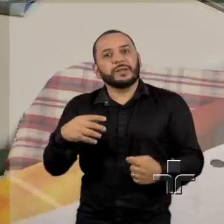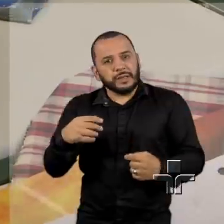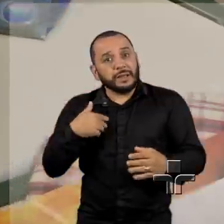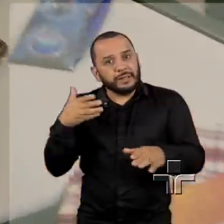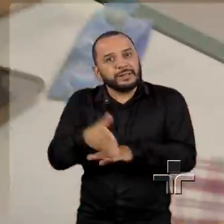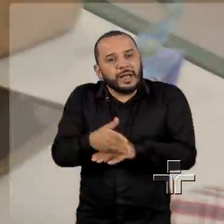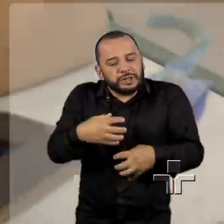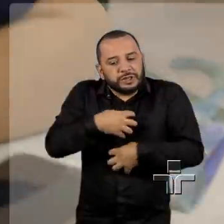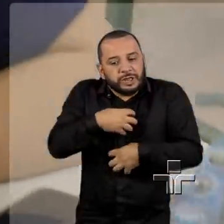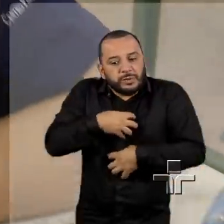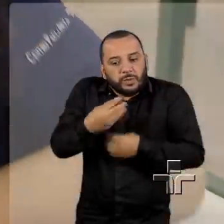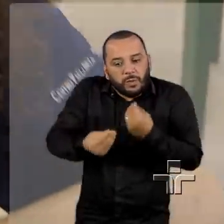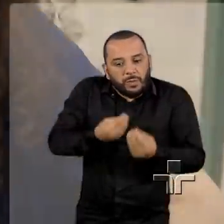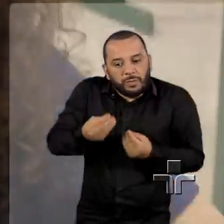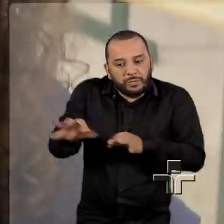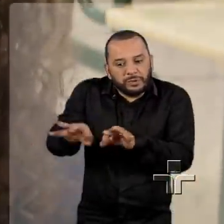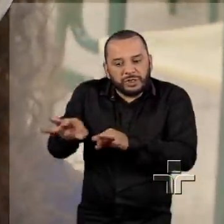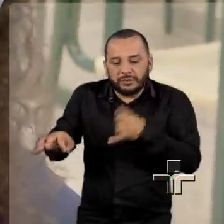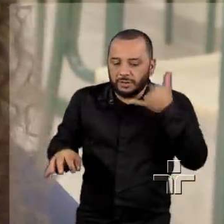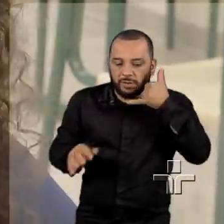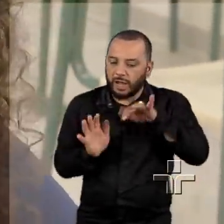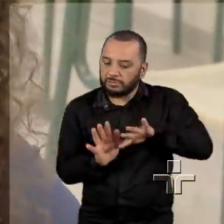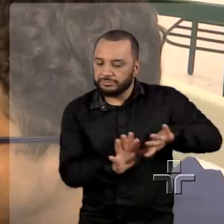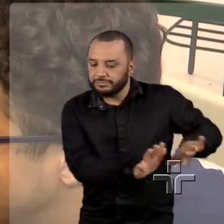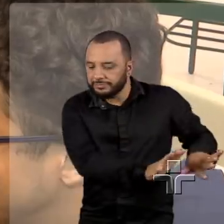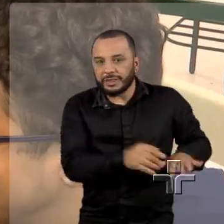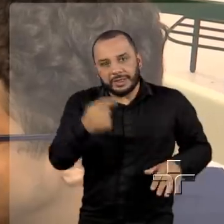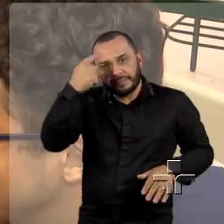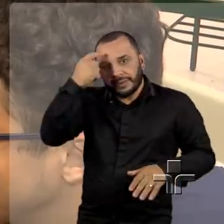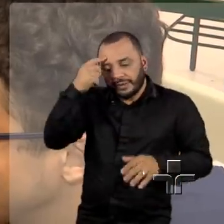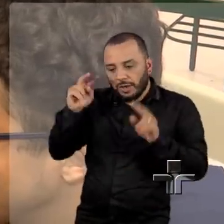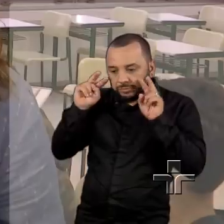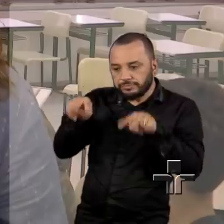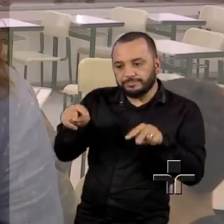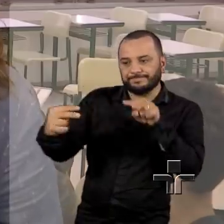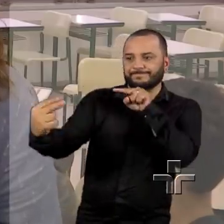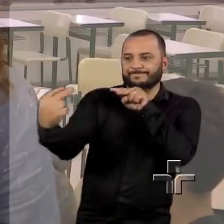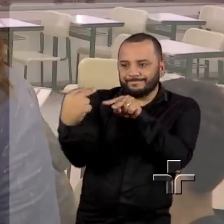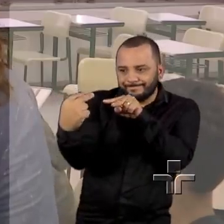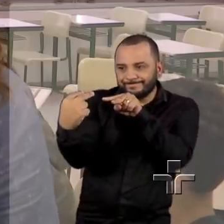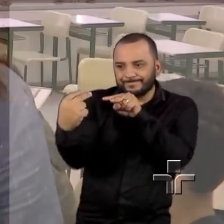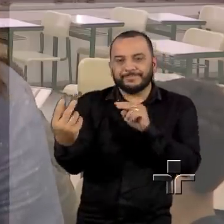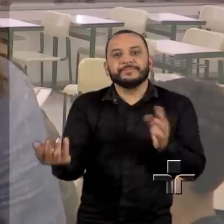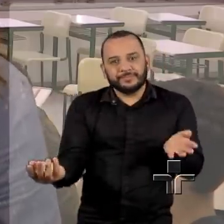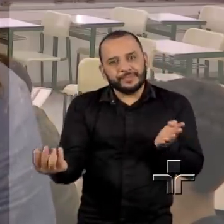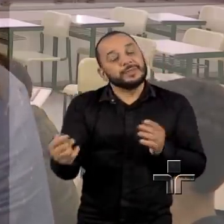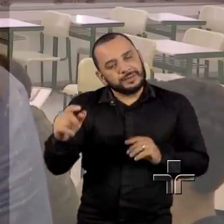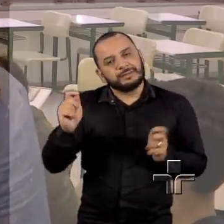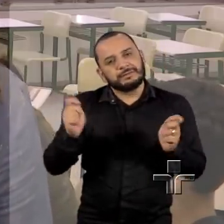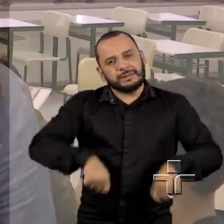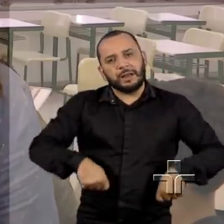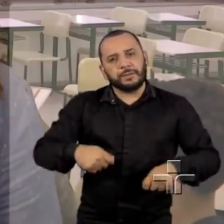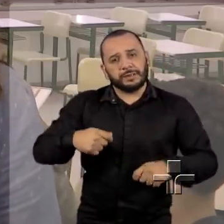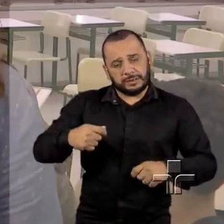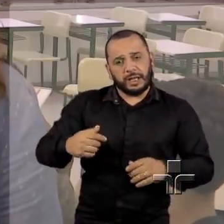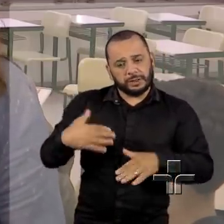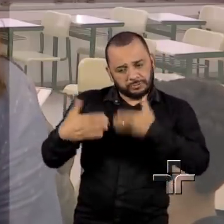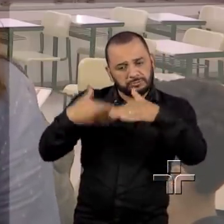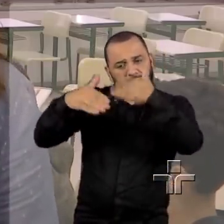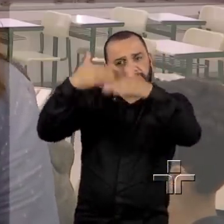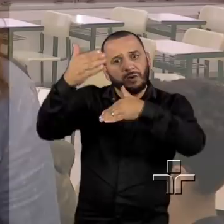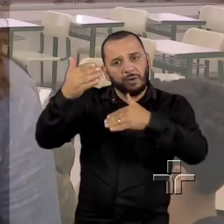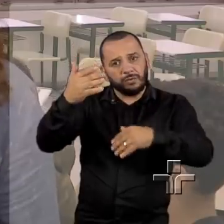projeto, deixar os celulares de lado e apostar no olho no olho. A gente desenvolve não só as competências vistas